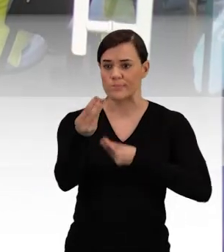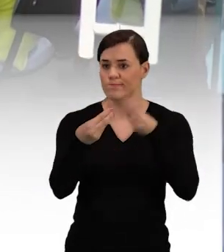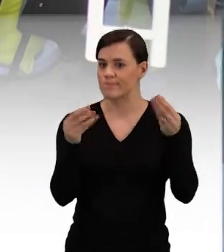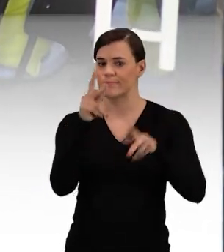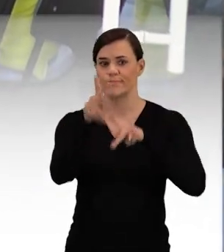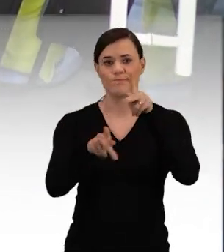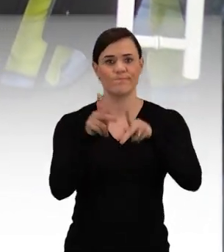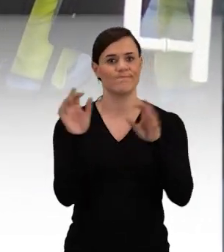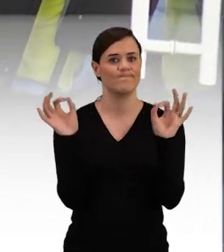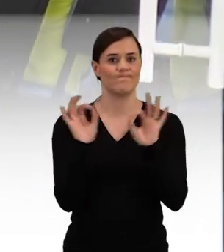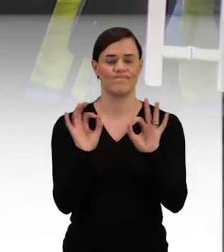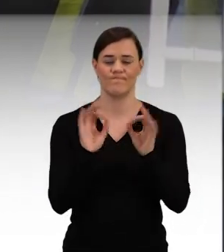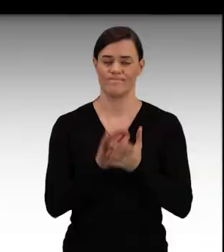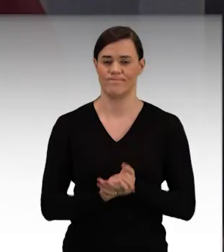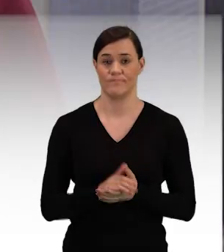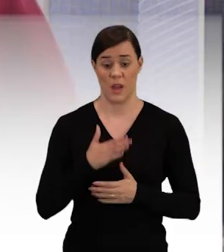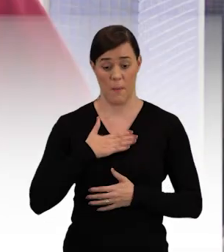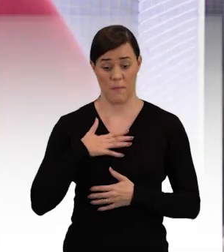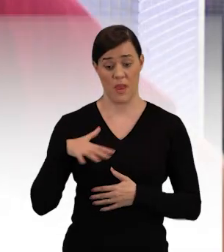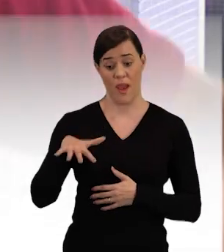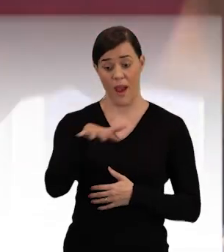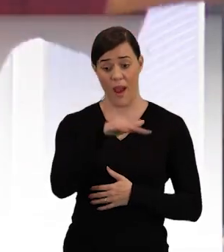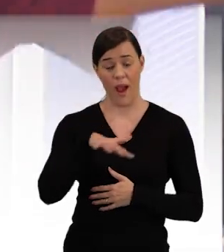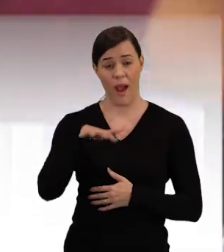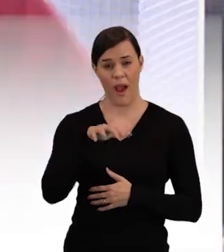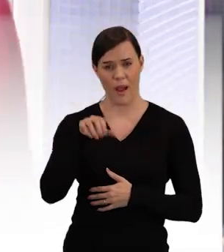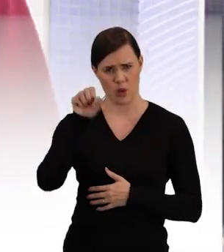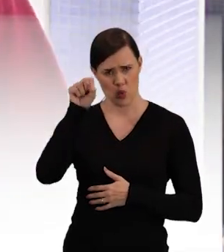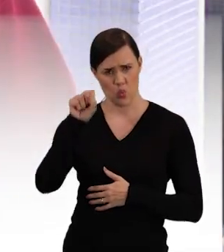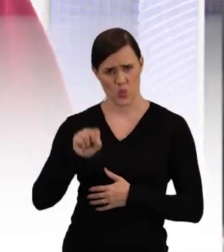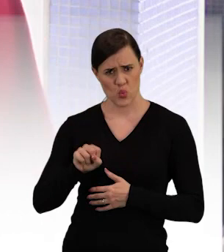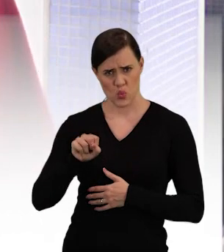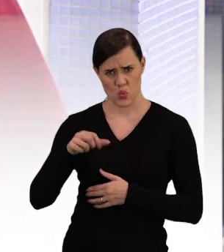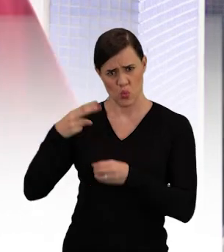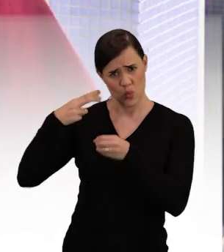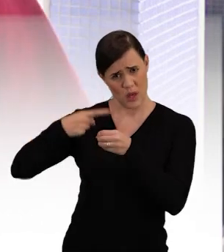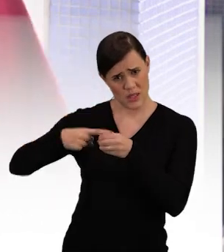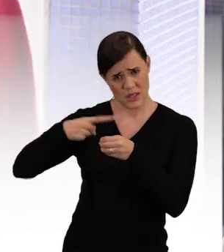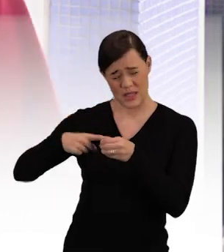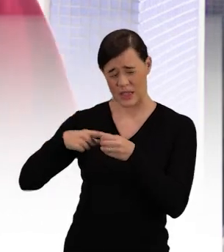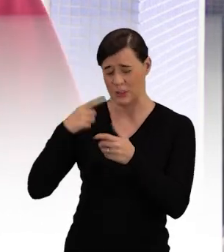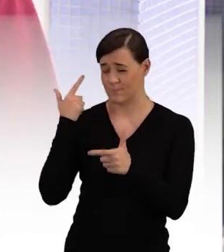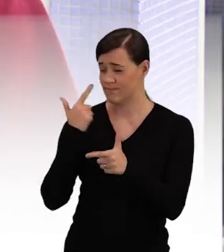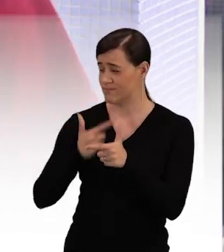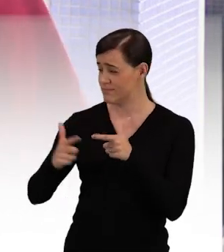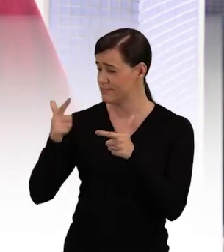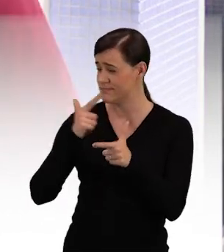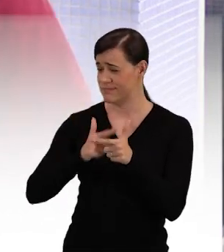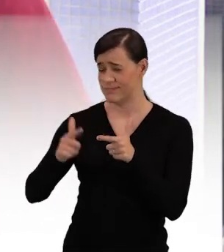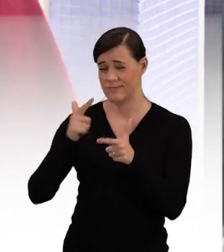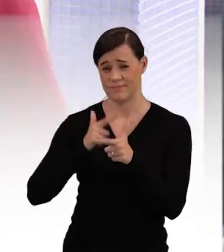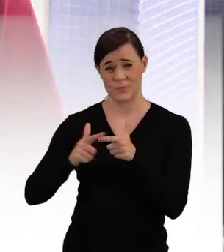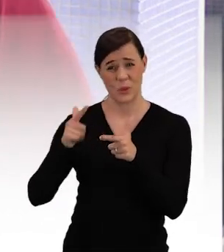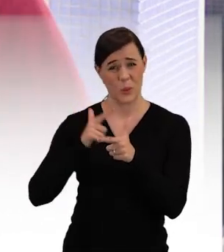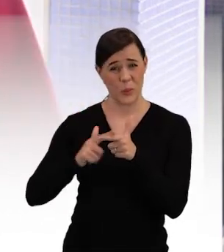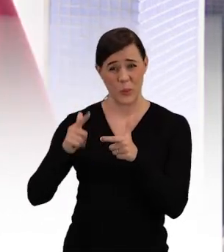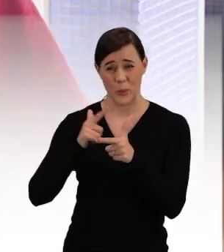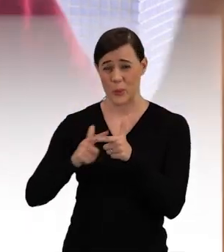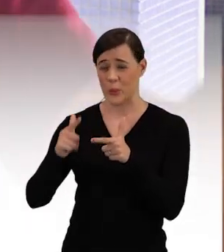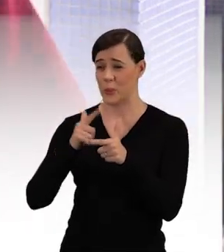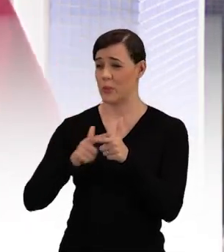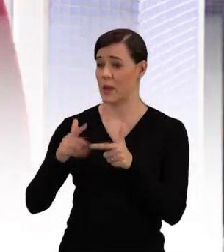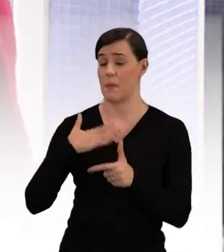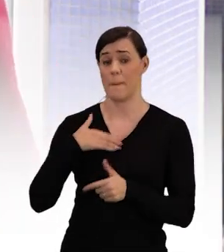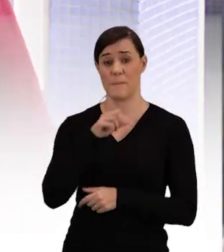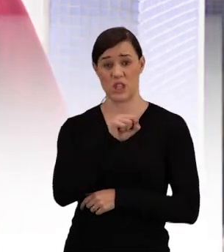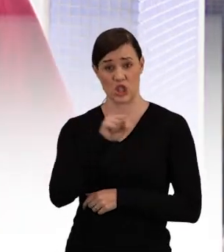para a população. Posso falar pela minha região, que é lá do sul da cidade. Tá um caos. Caos mesmo. Tem